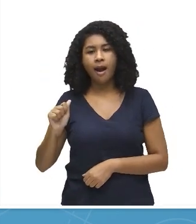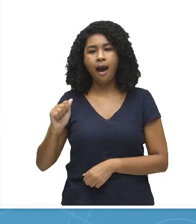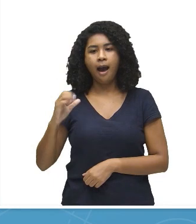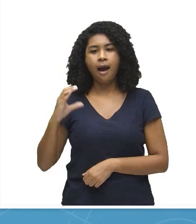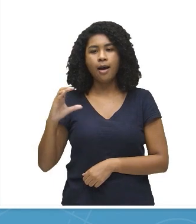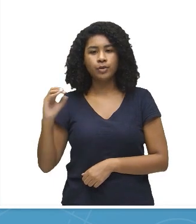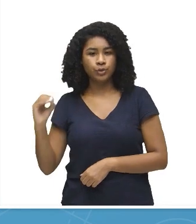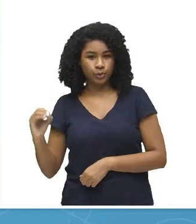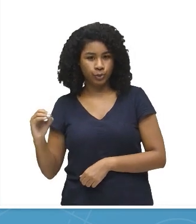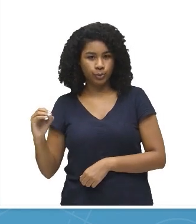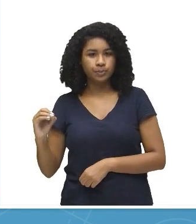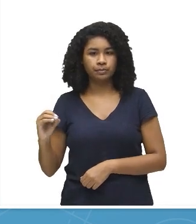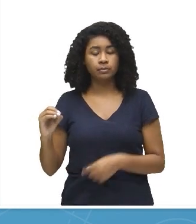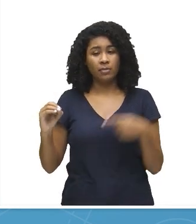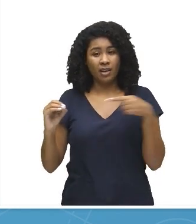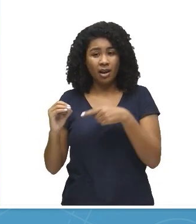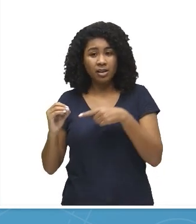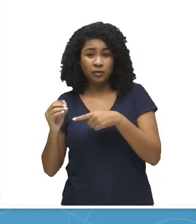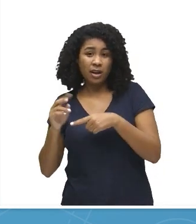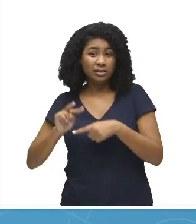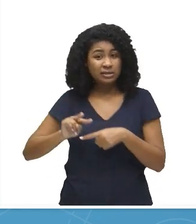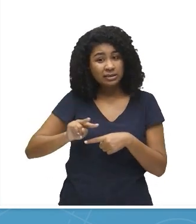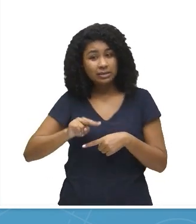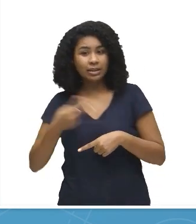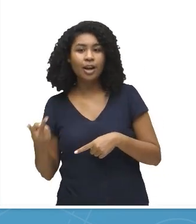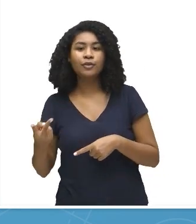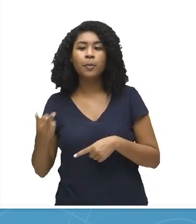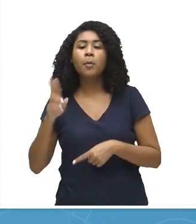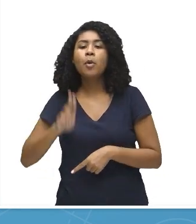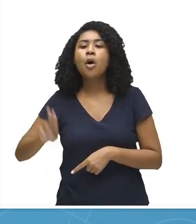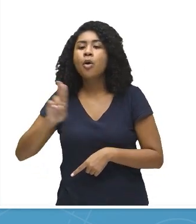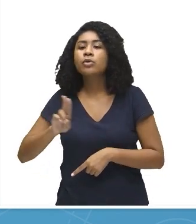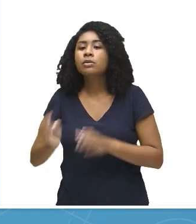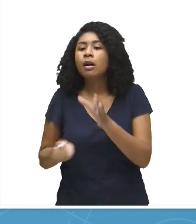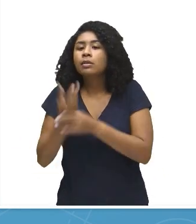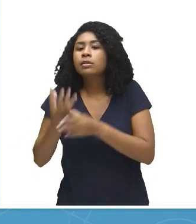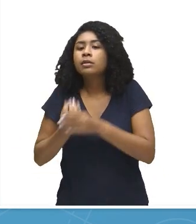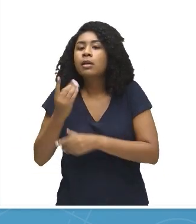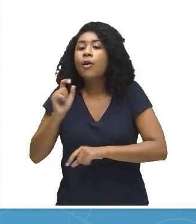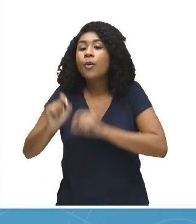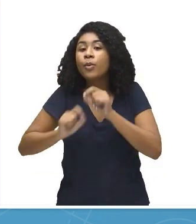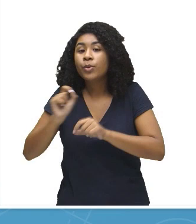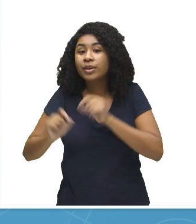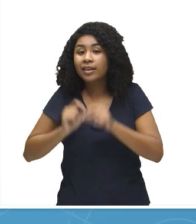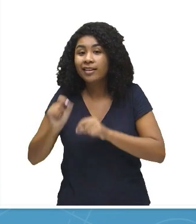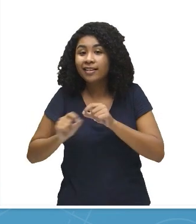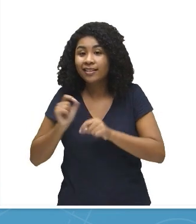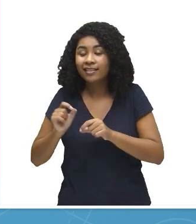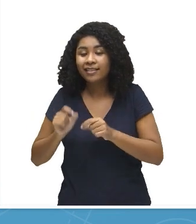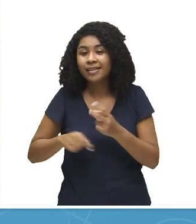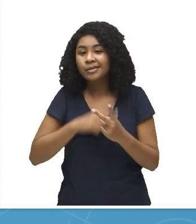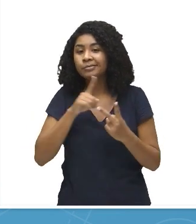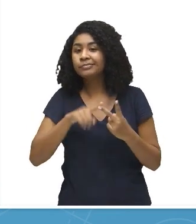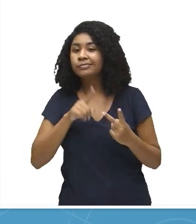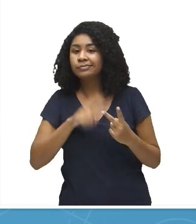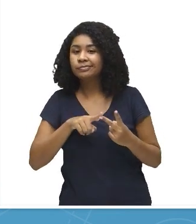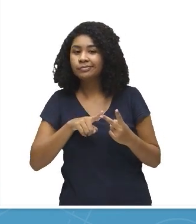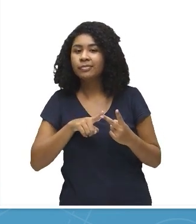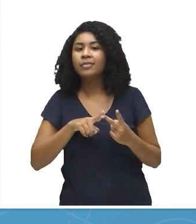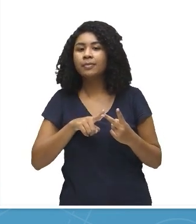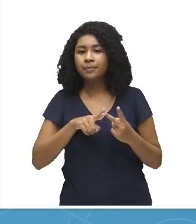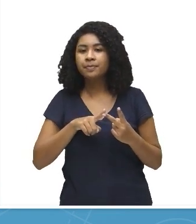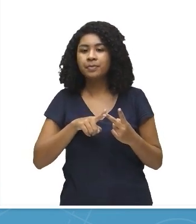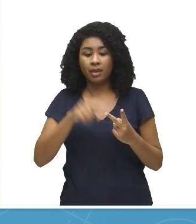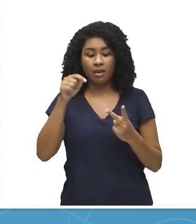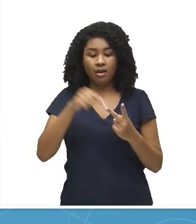em placas de aço, vai ser utilizado, por exemplo, aqui já por essa outra indústria, que é chamada de indústrias